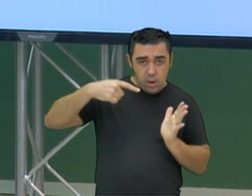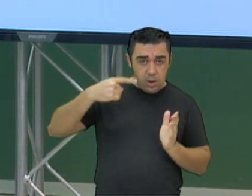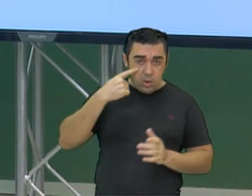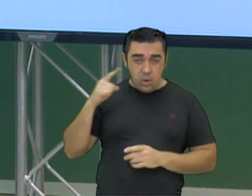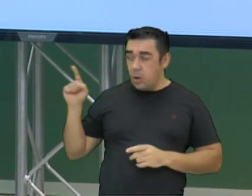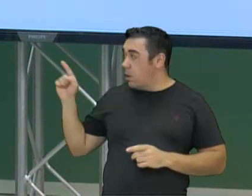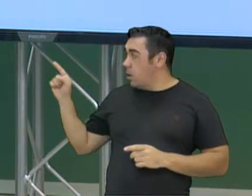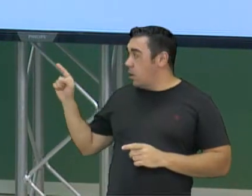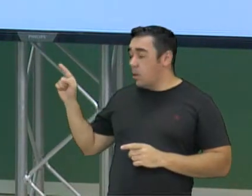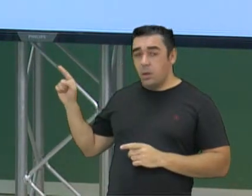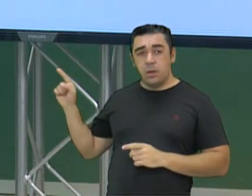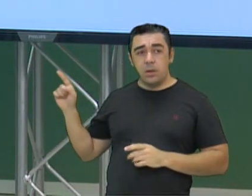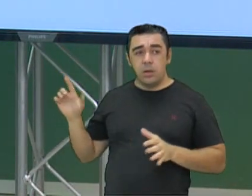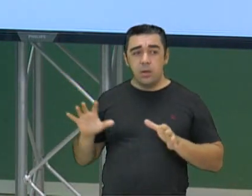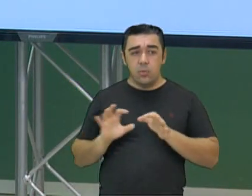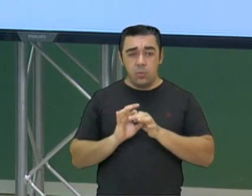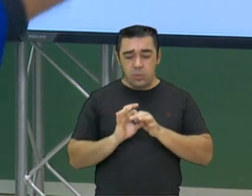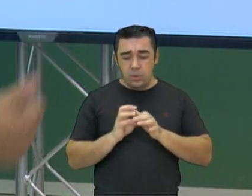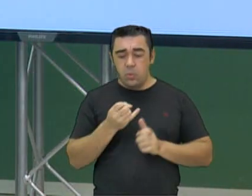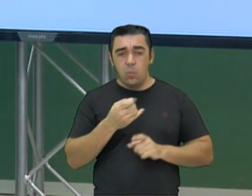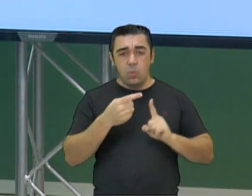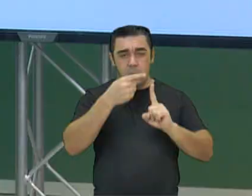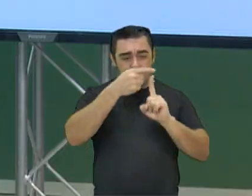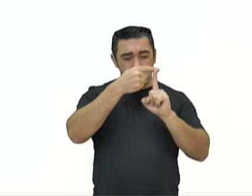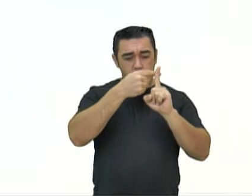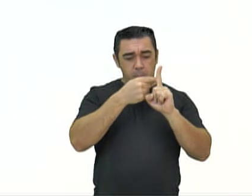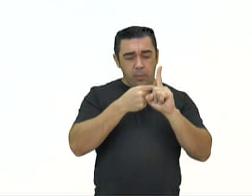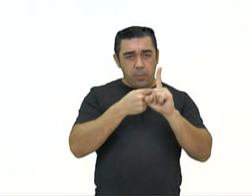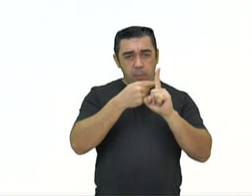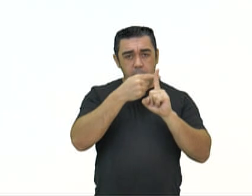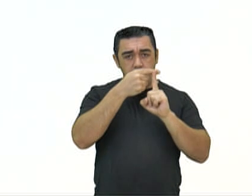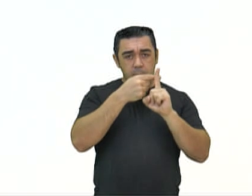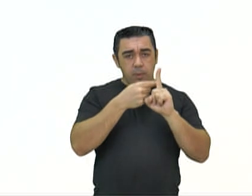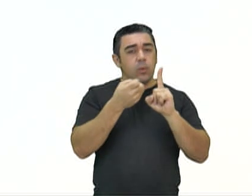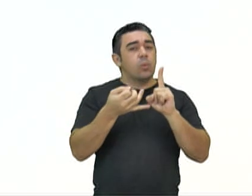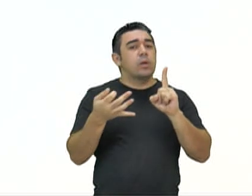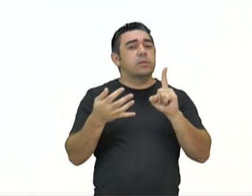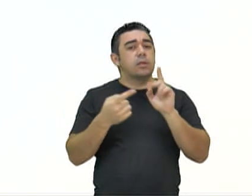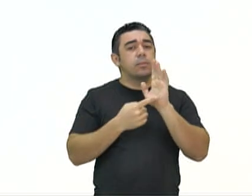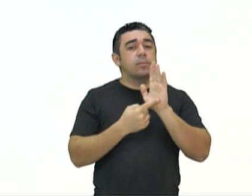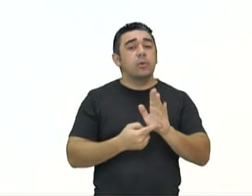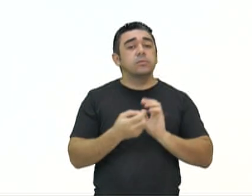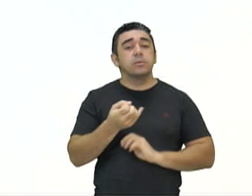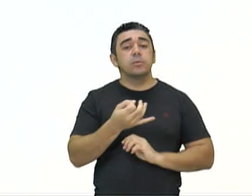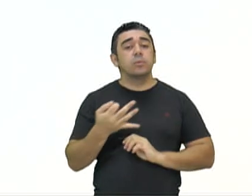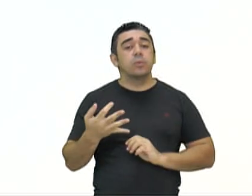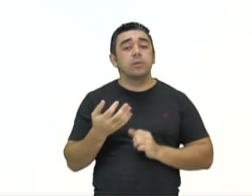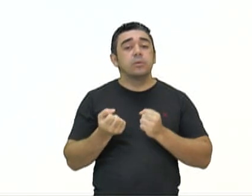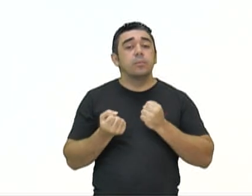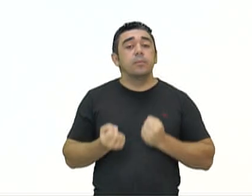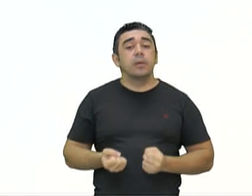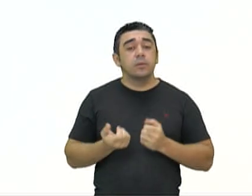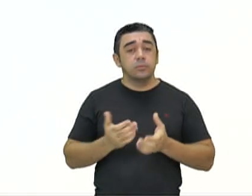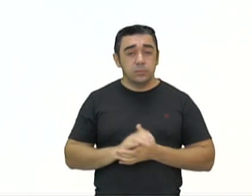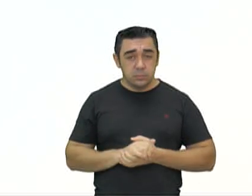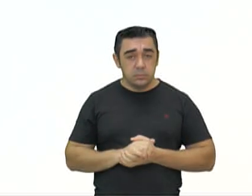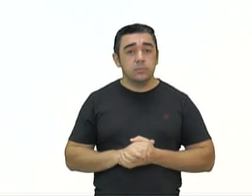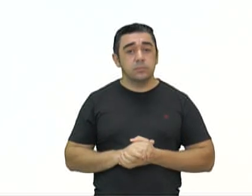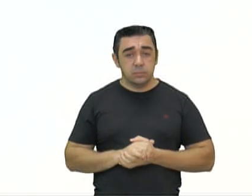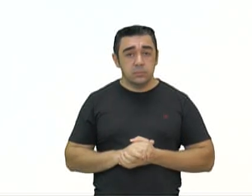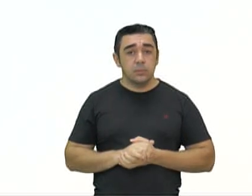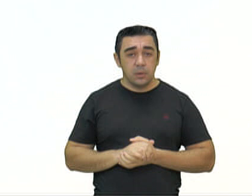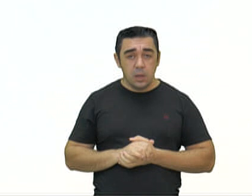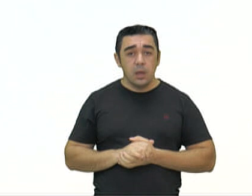aparelho que tem uma mola associada a um ponteiro com uma escala graduada, né? E ele literalmente mede, certo? Com isso, a